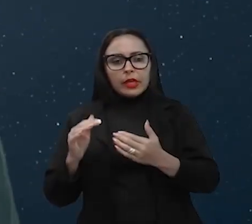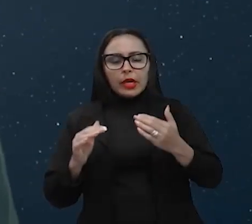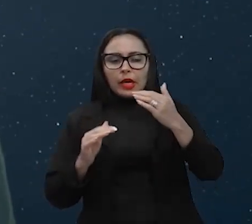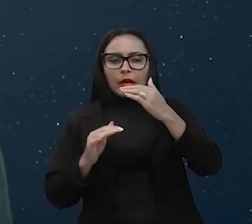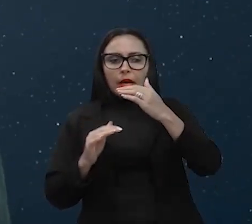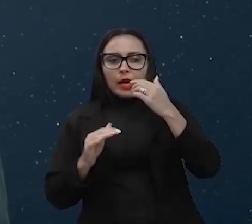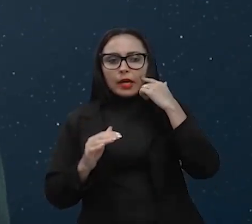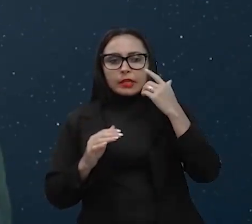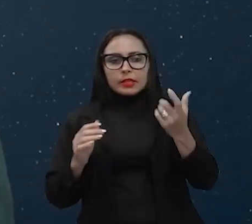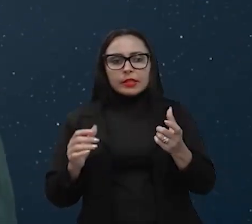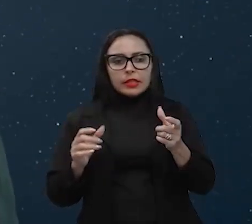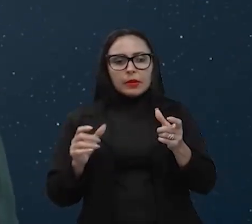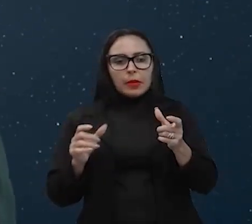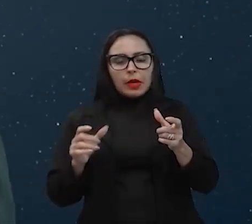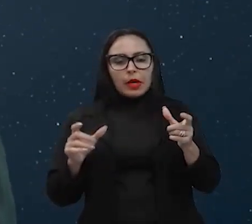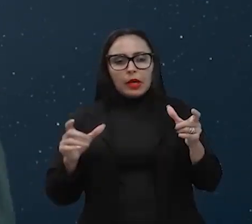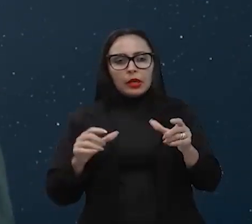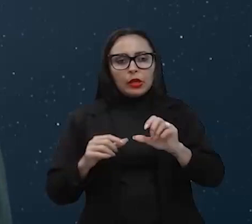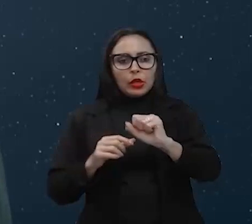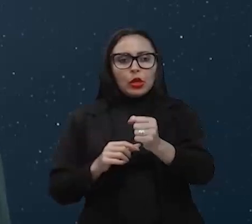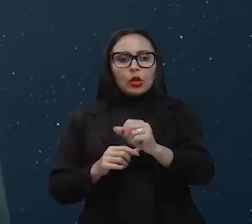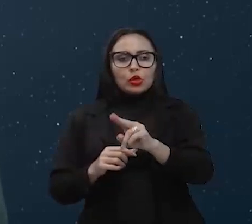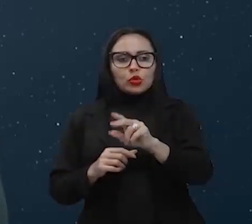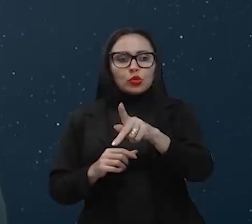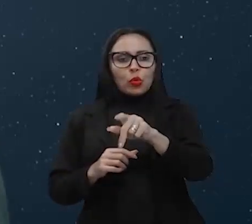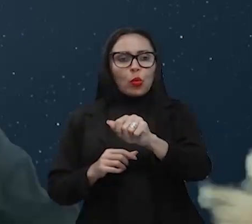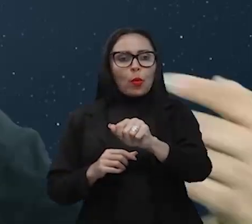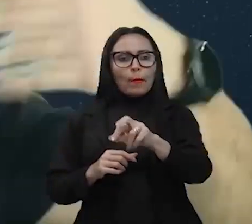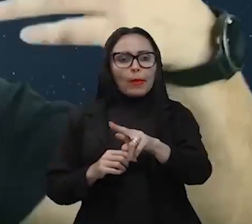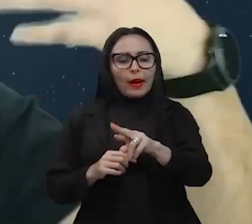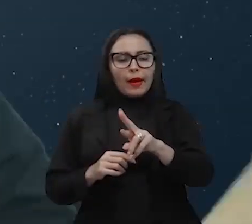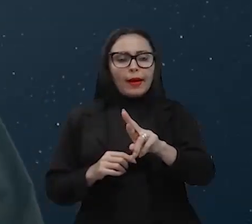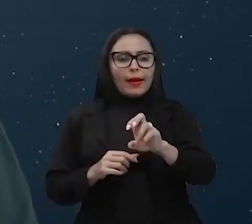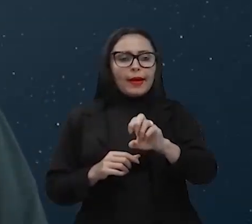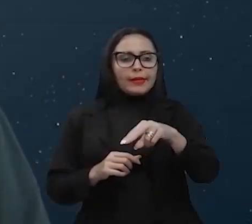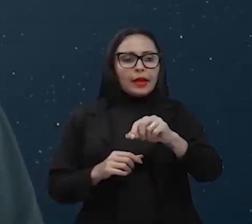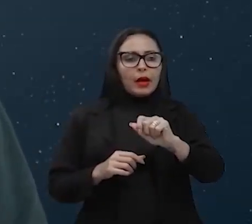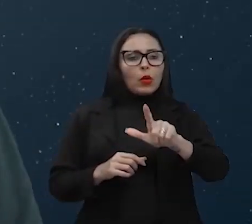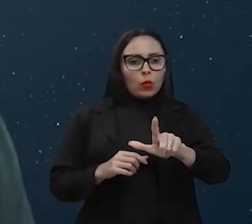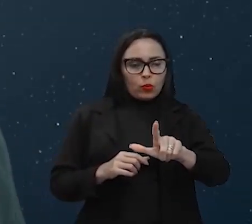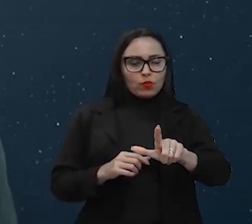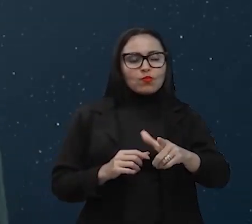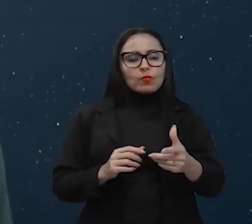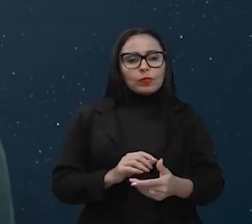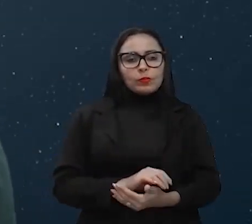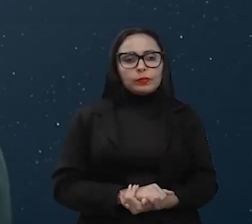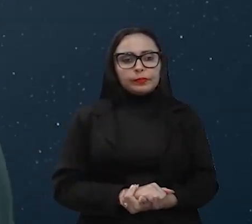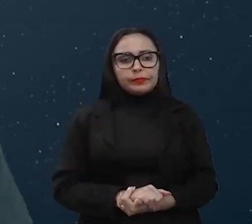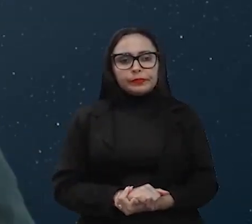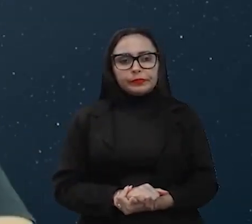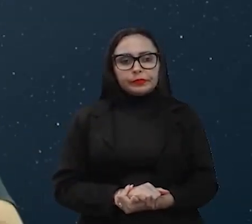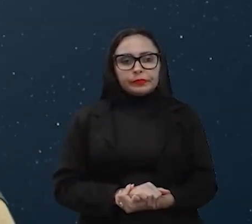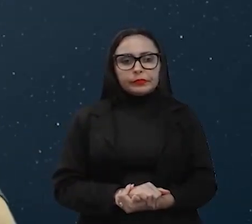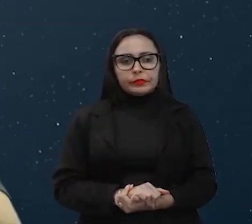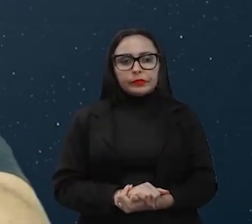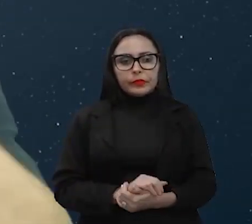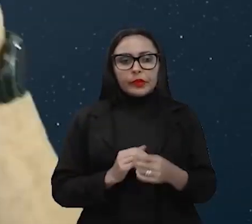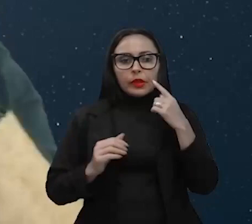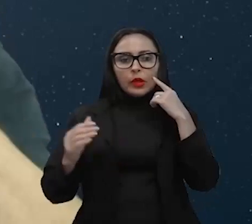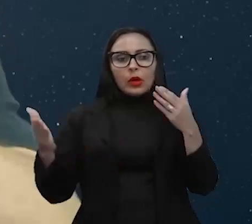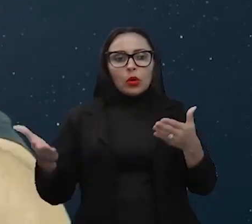chamava muito de suprarrenal. Supra porque está em cima, renal porque está acima dos rins. Hoje em dia essa nomenclatura